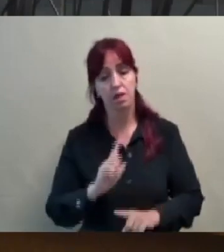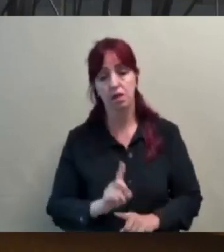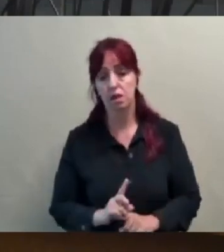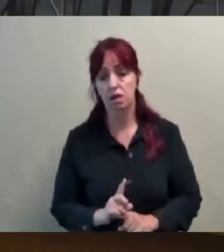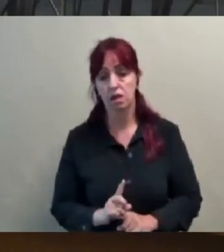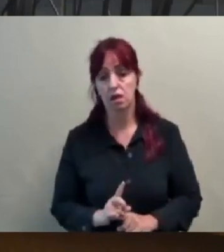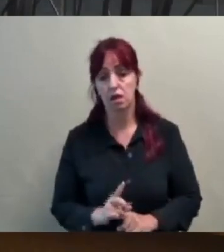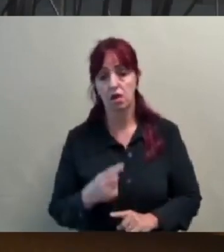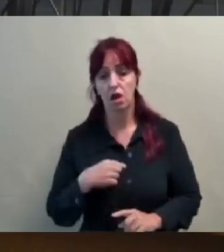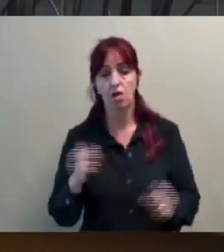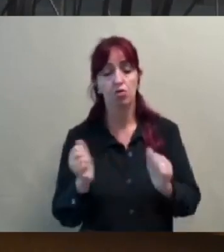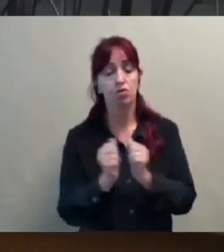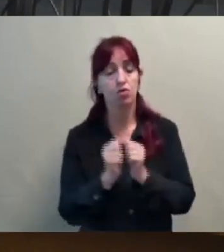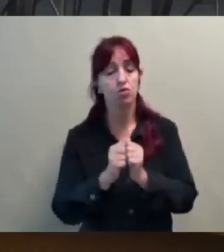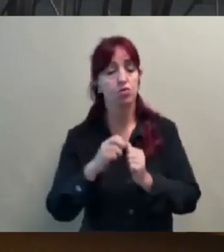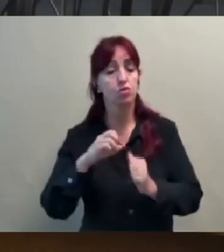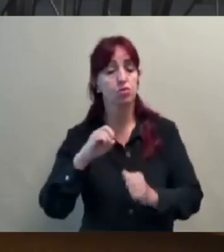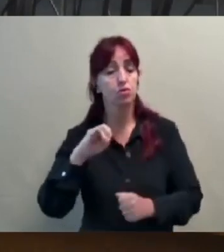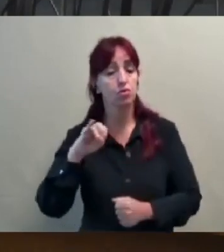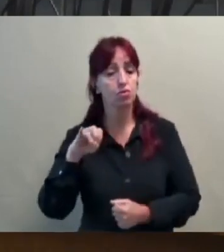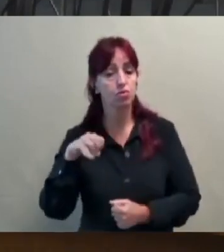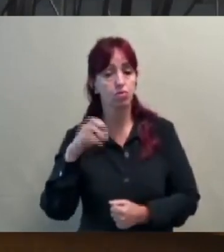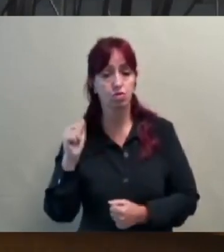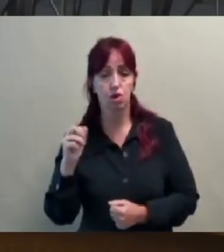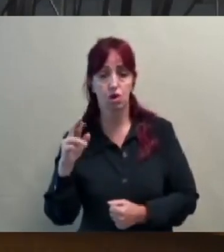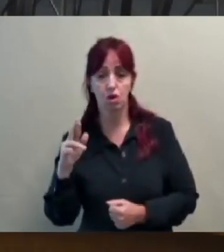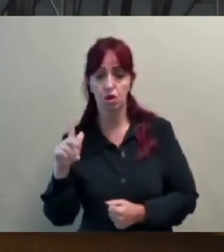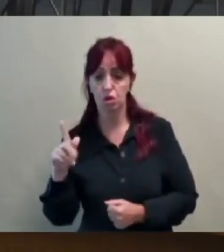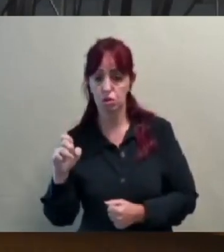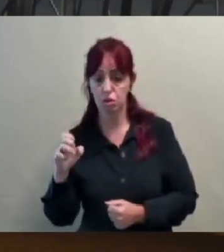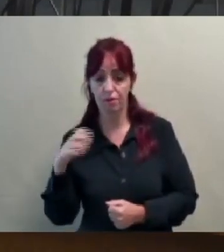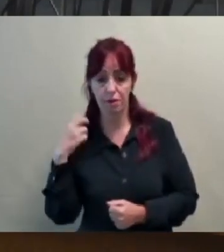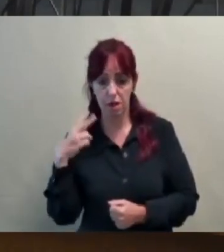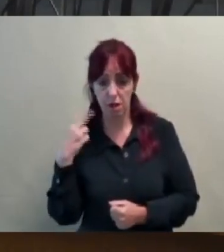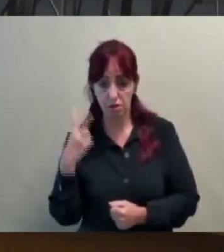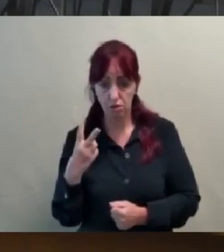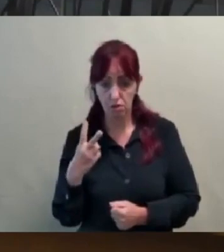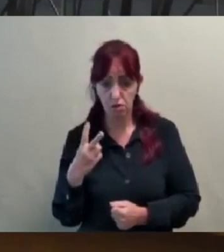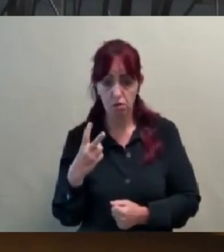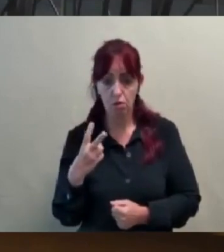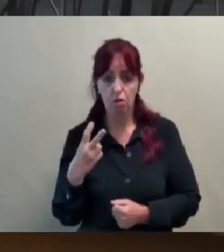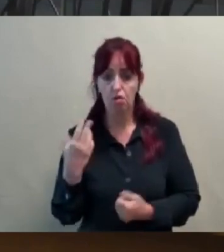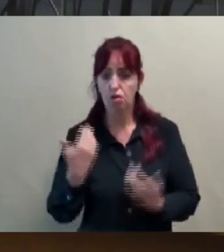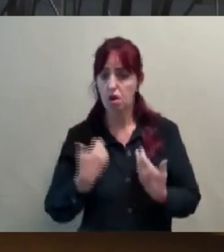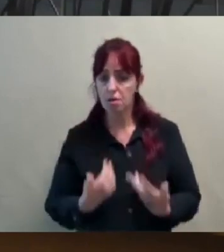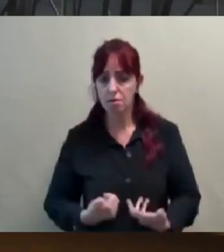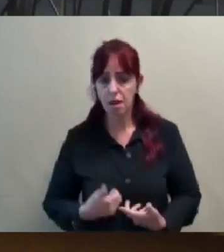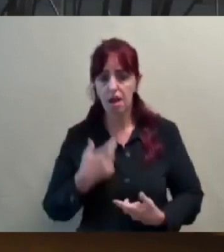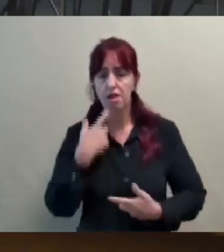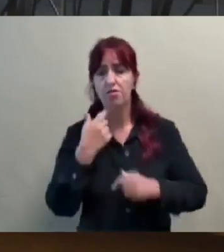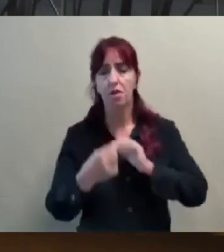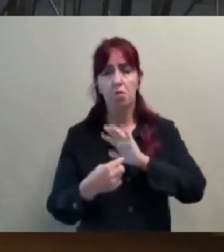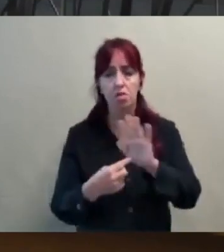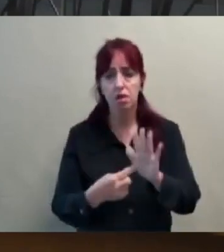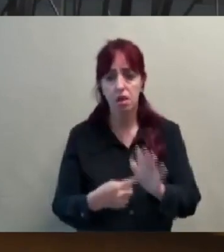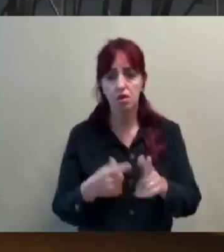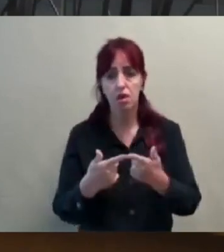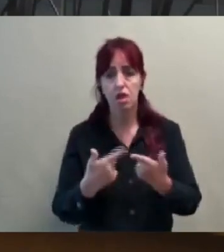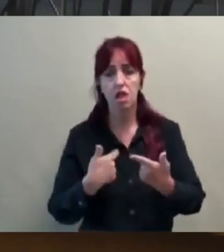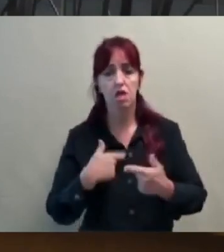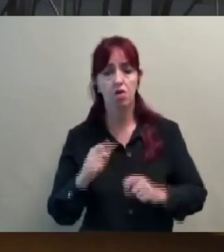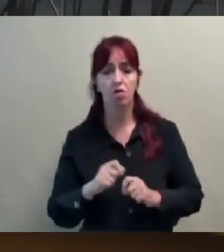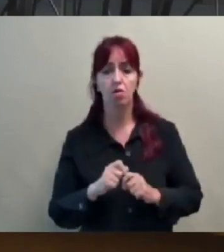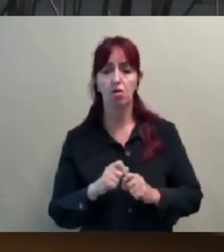com o vereador Jorge Santos. Cansei de fazer gesto. Fica usando. E eu quero dizer que eu não sou mais pacote